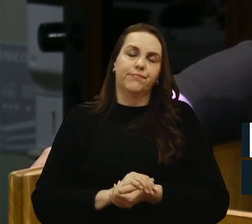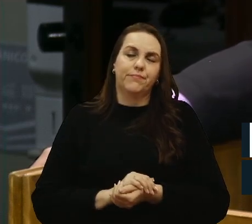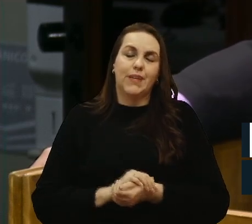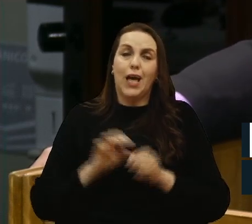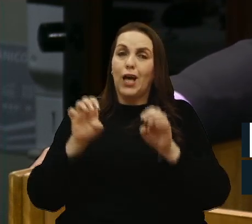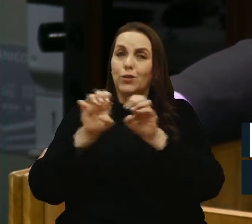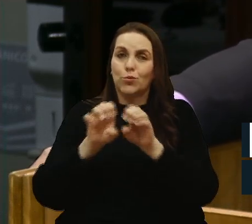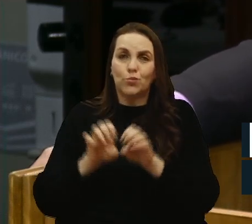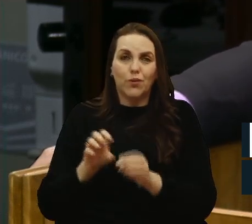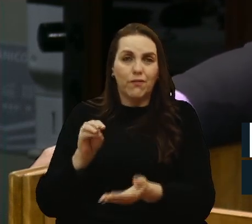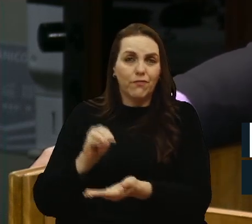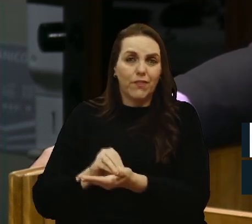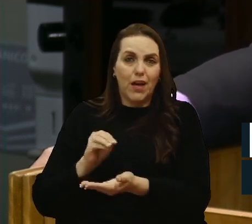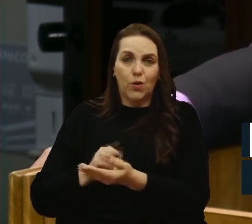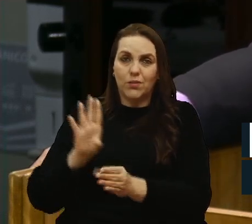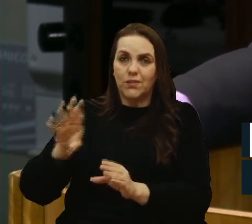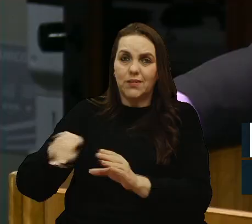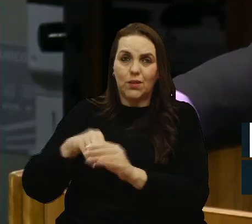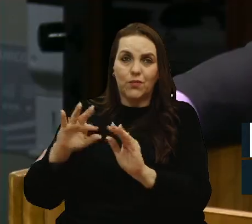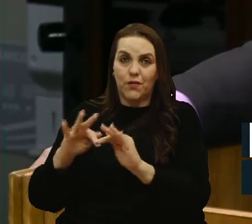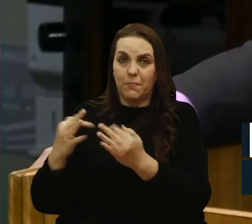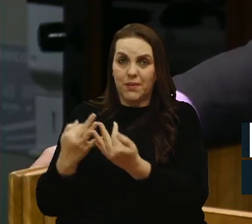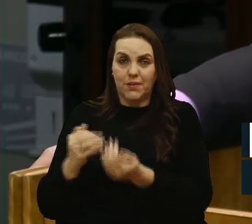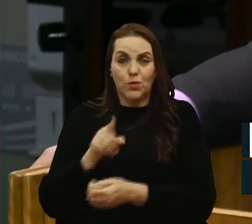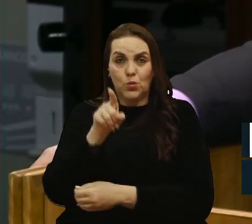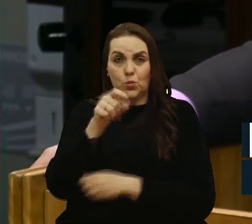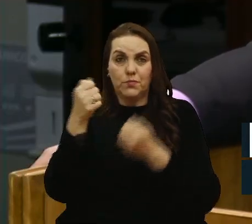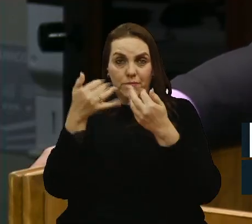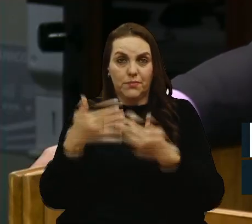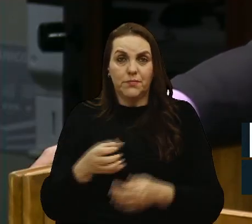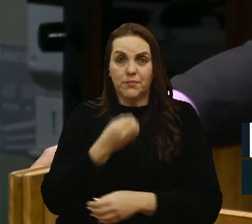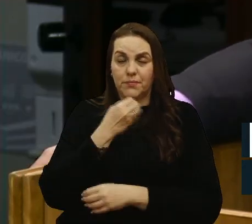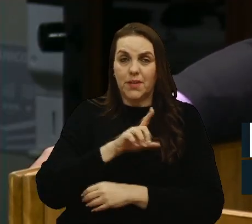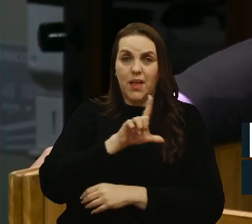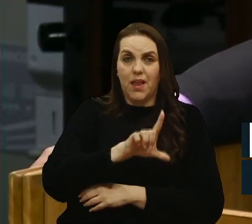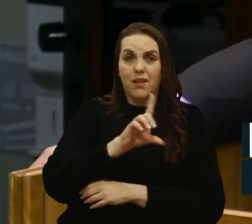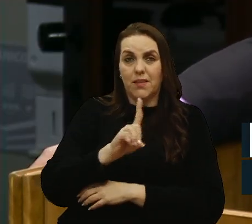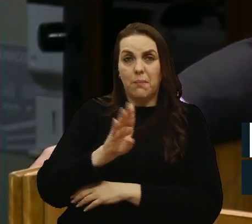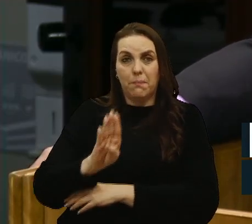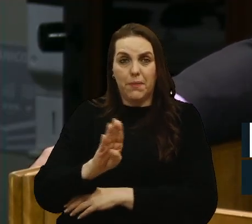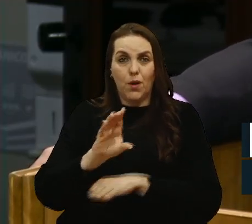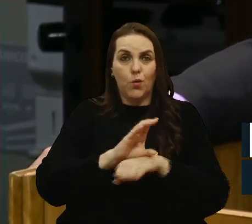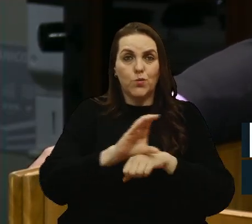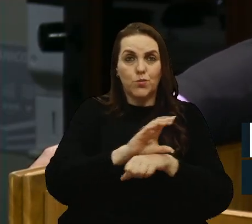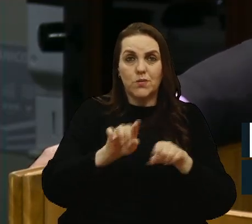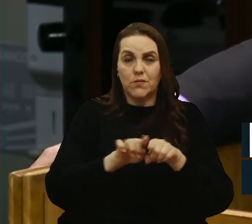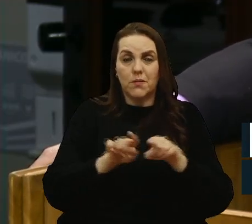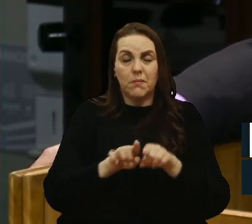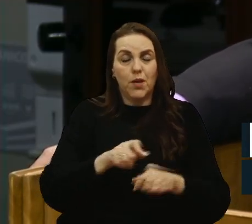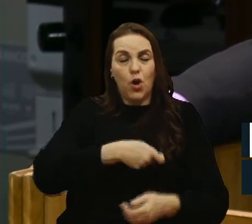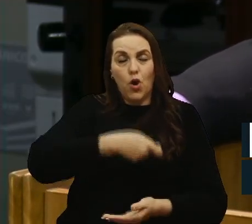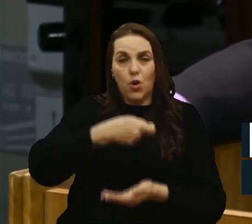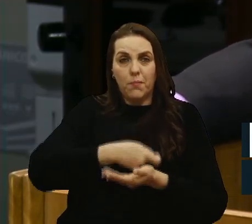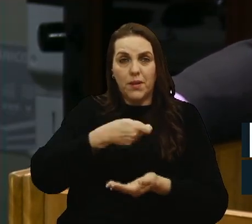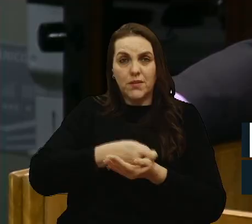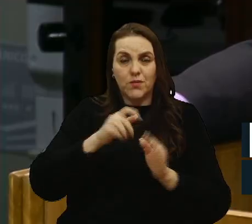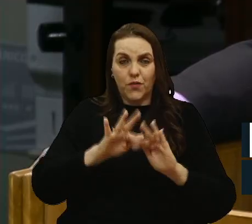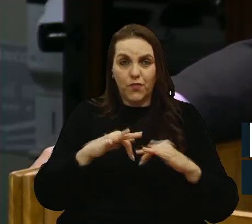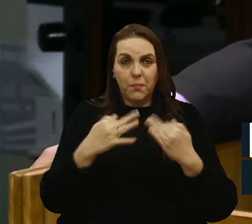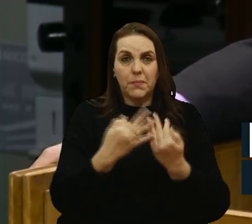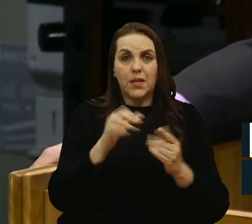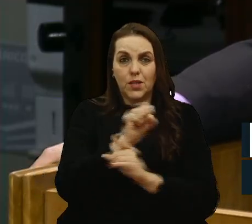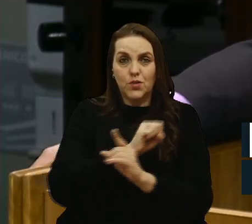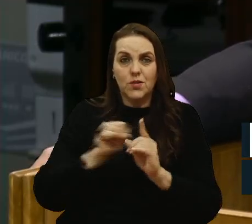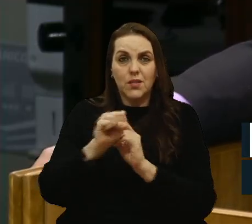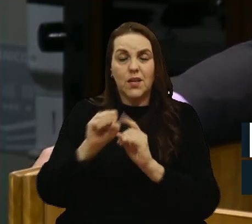desestrutura familiar, e o senhor colocou isso bem, porque a LDB e a nossa Constituição estabelece a obrigação da família, da